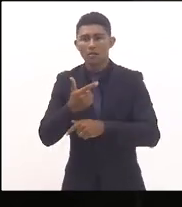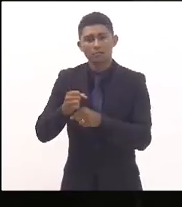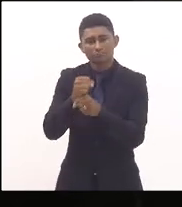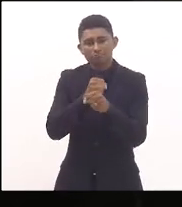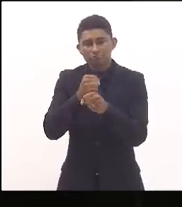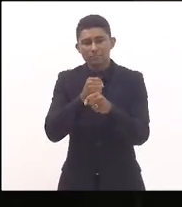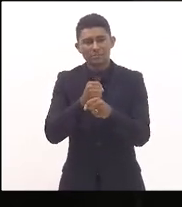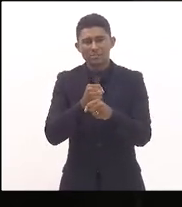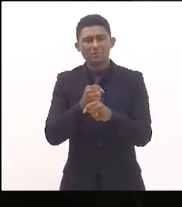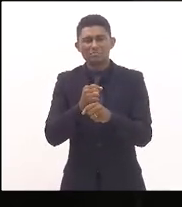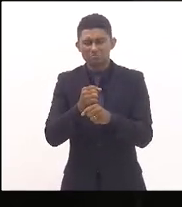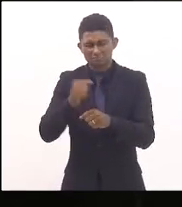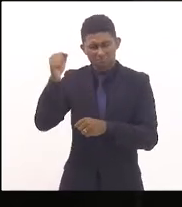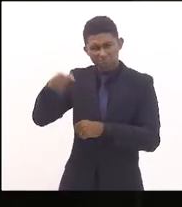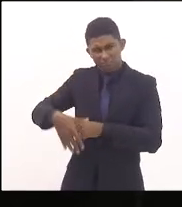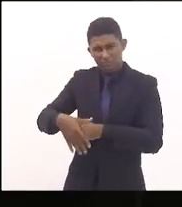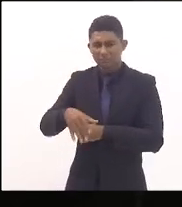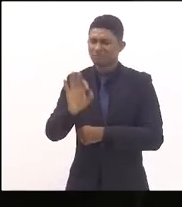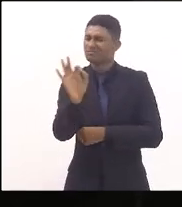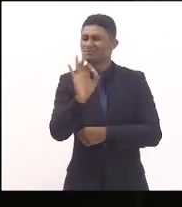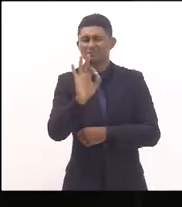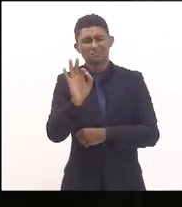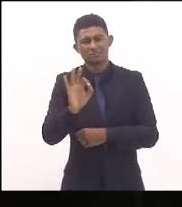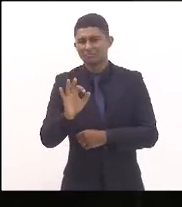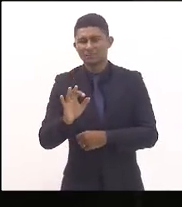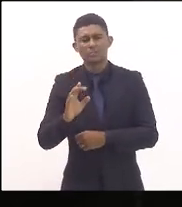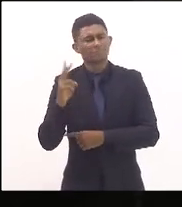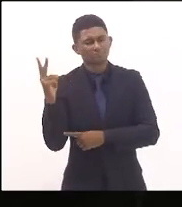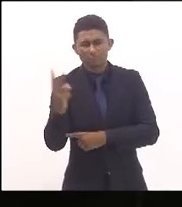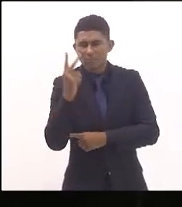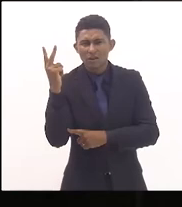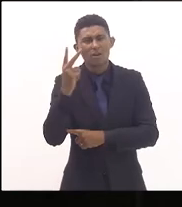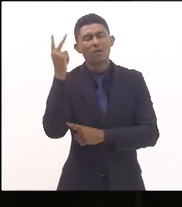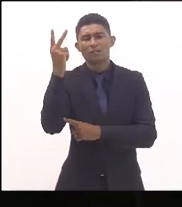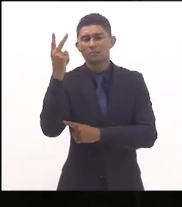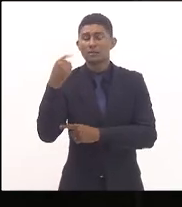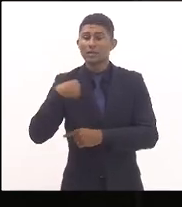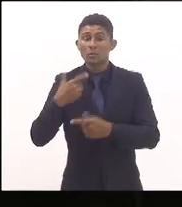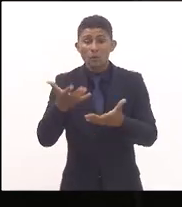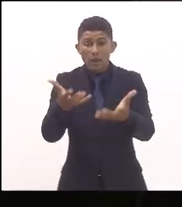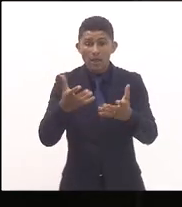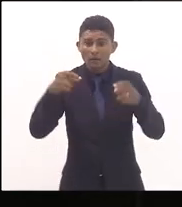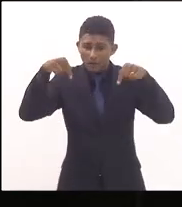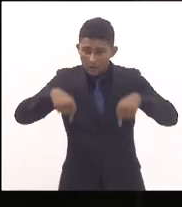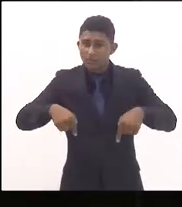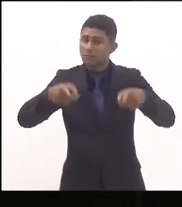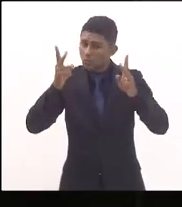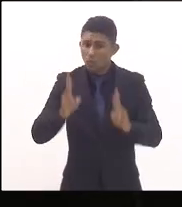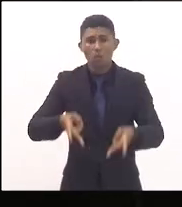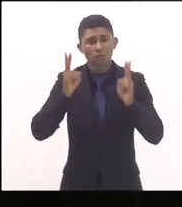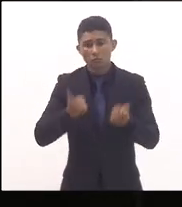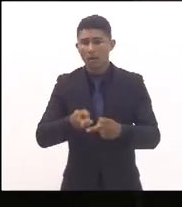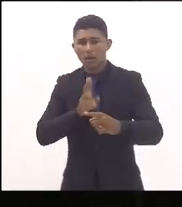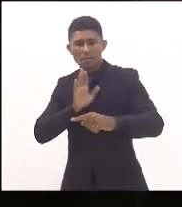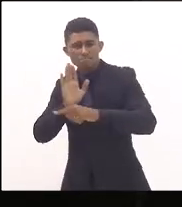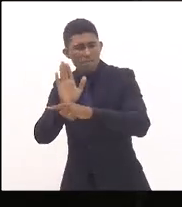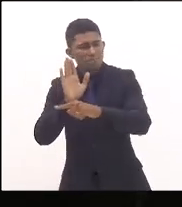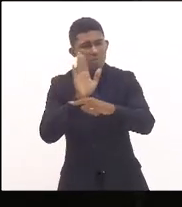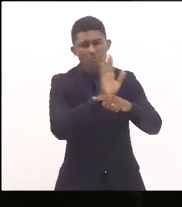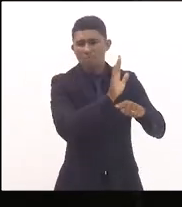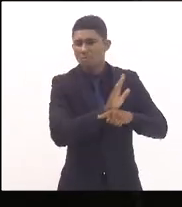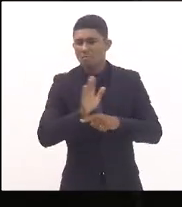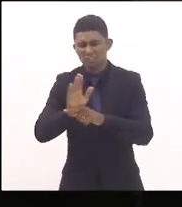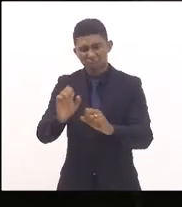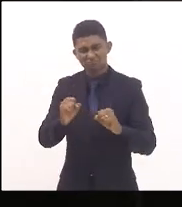nenhum deles aí nenhum deles não é e nem será em vão eu quero continuar nesta casa Legislativa contribuindo com o meu melhor